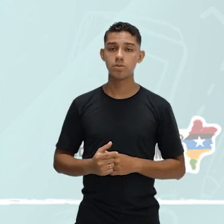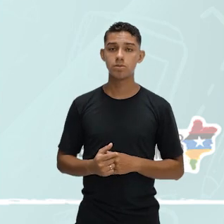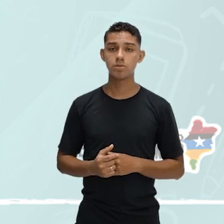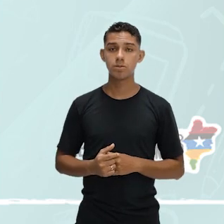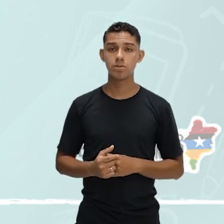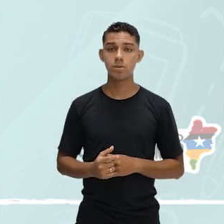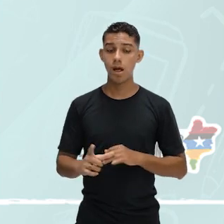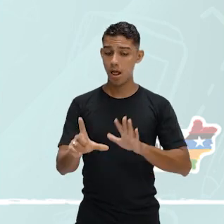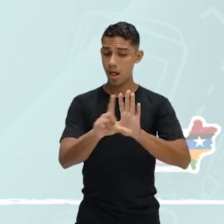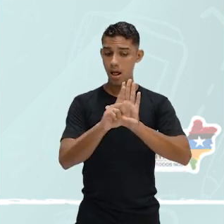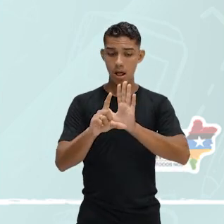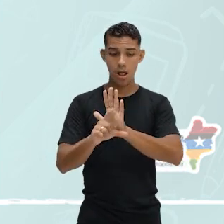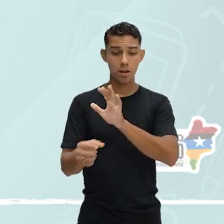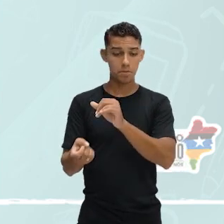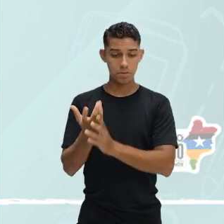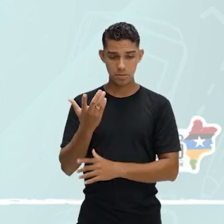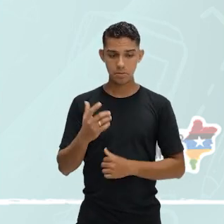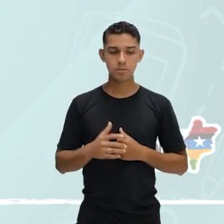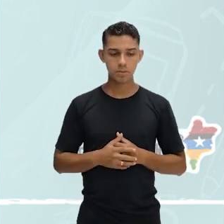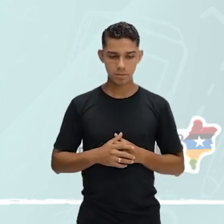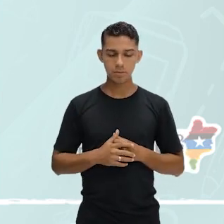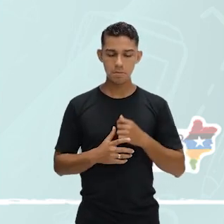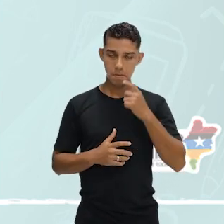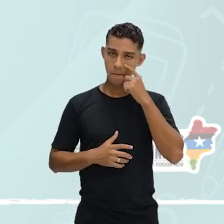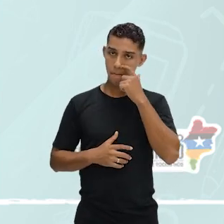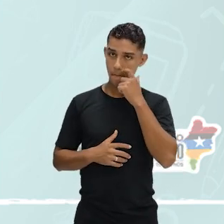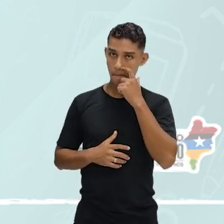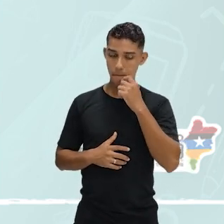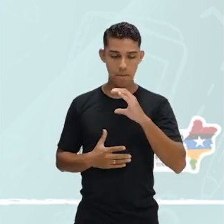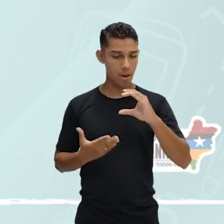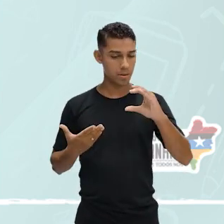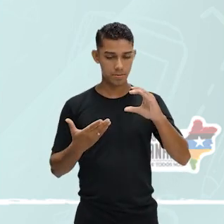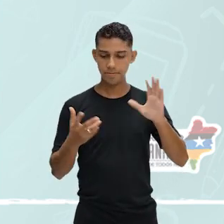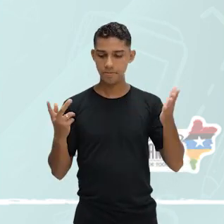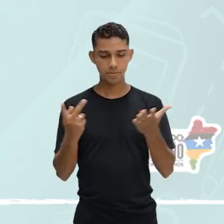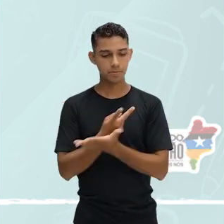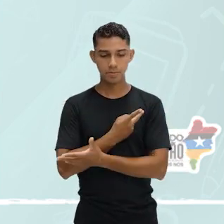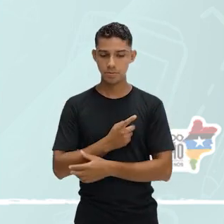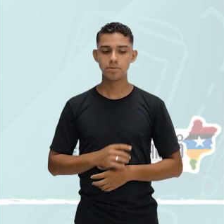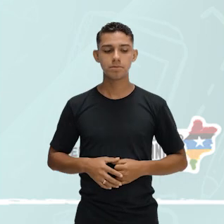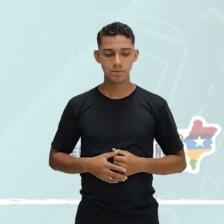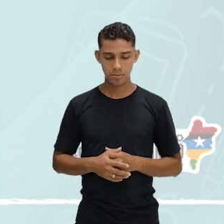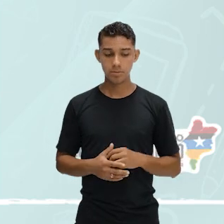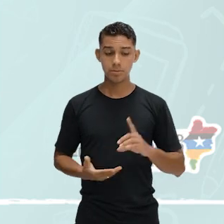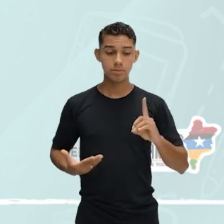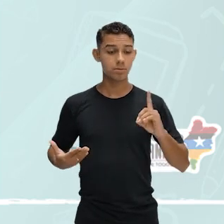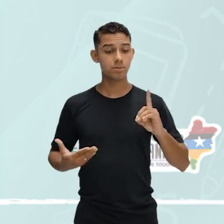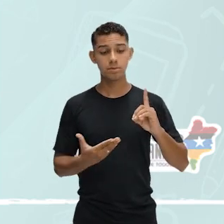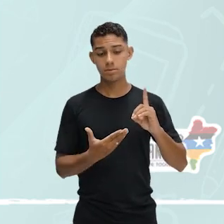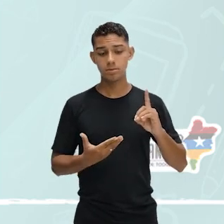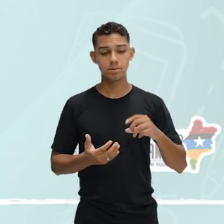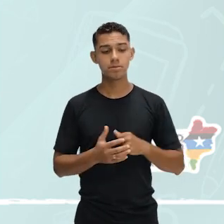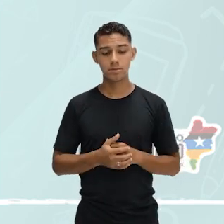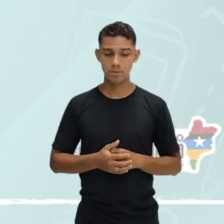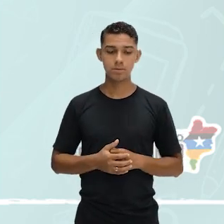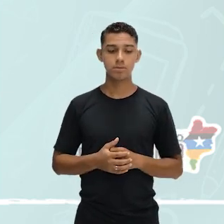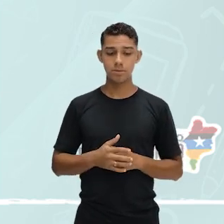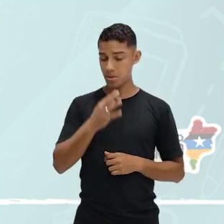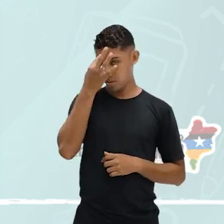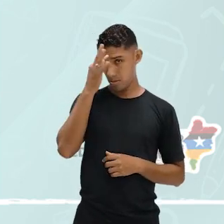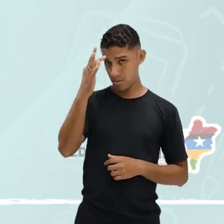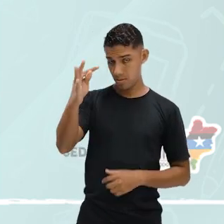Então, a letra C também está fora. Não dá para a gente fazer e colocá-la desse jeito. Letra D,